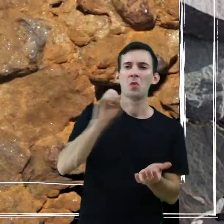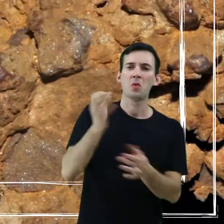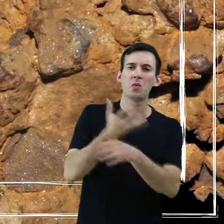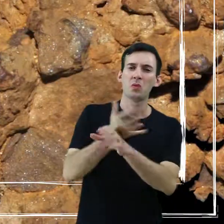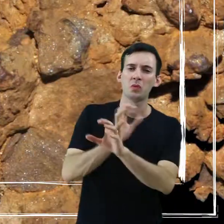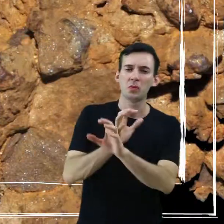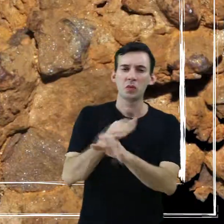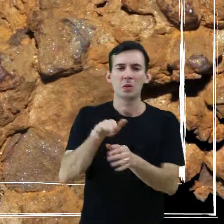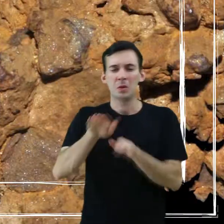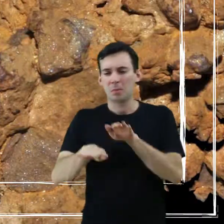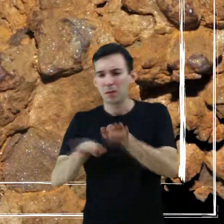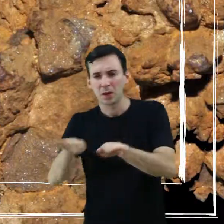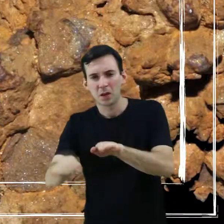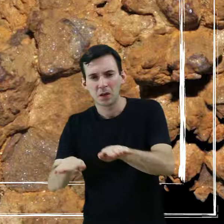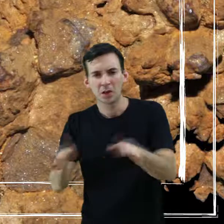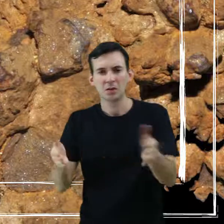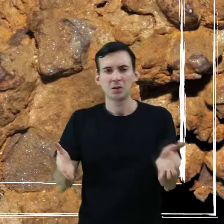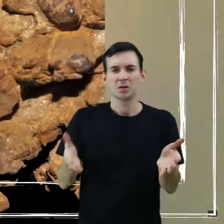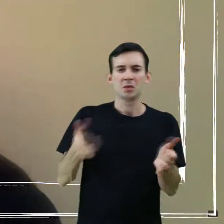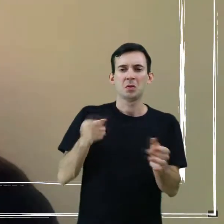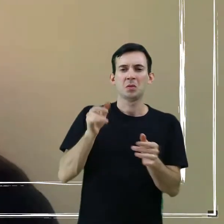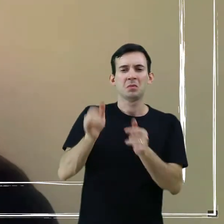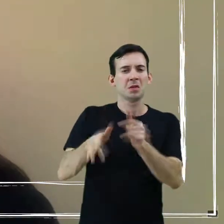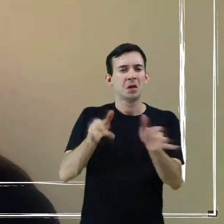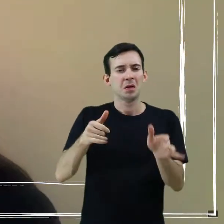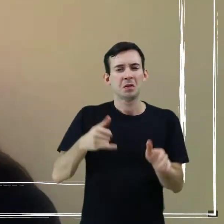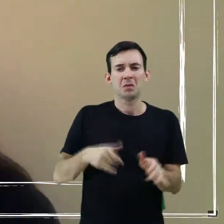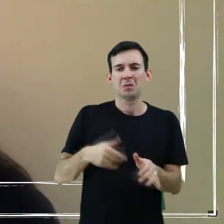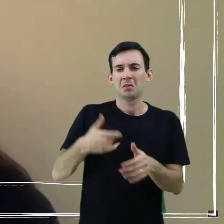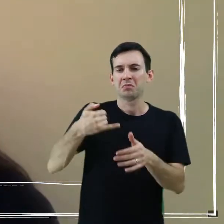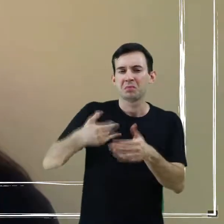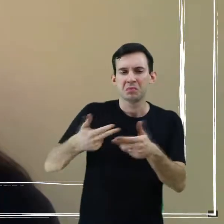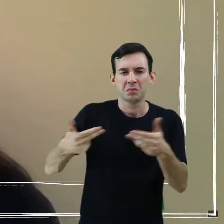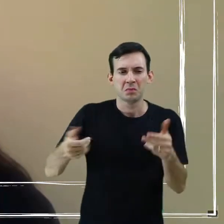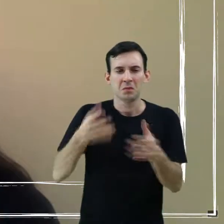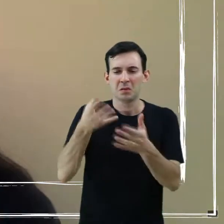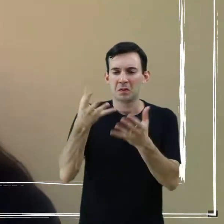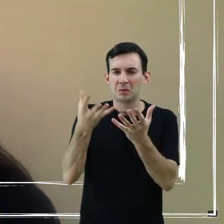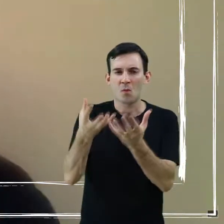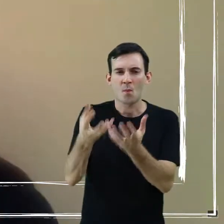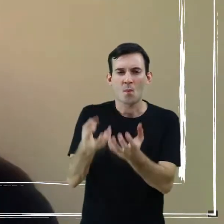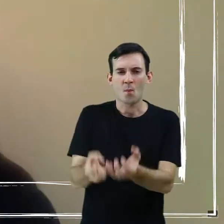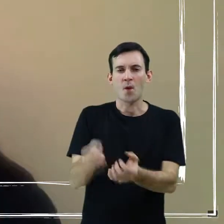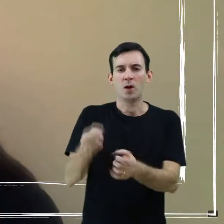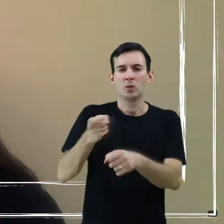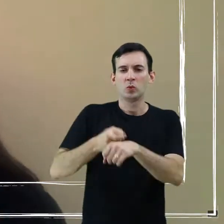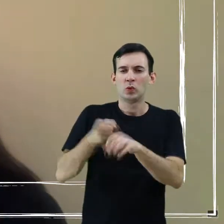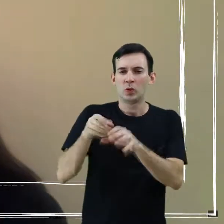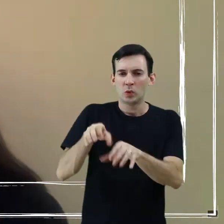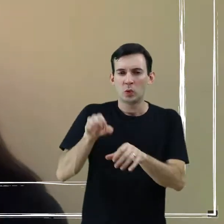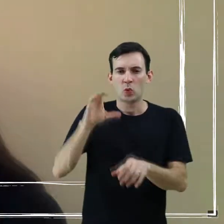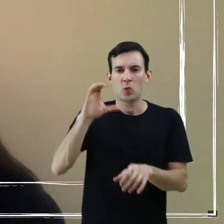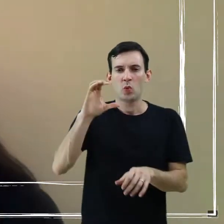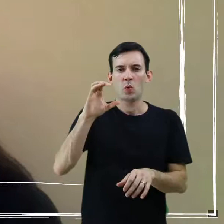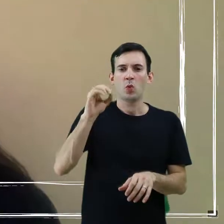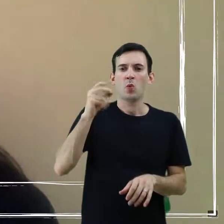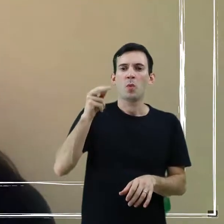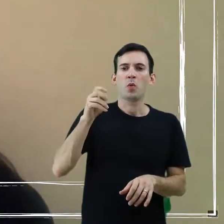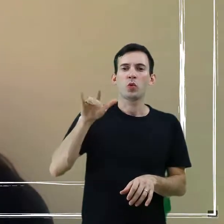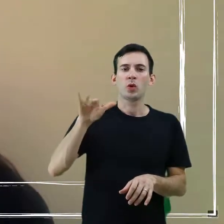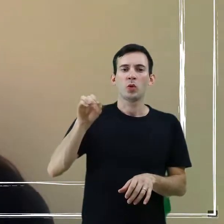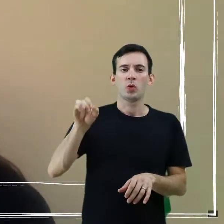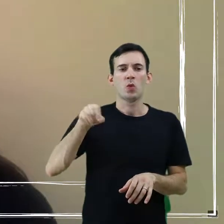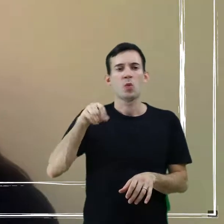até excrementos que podem se fossilizar e gerar o que a gente chama de coprólito, tá? Ou seja, os fósseis podem ser